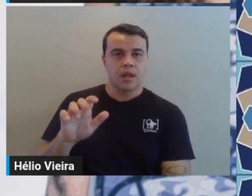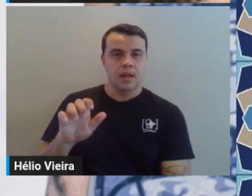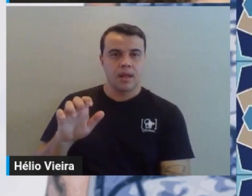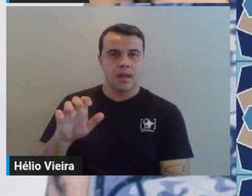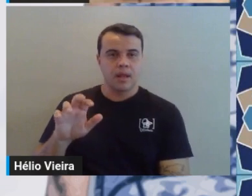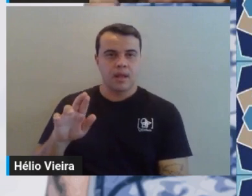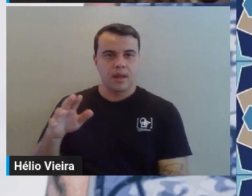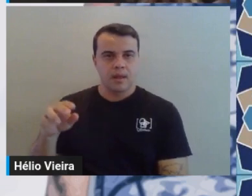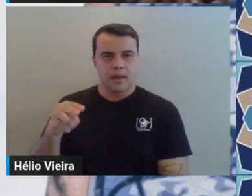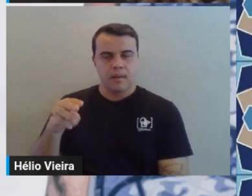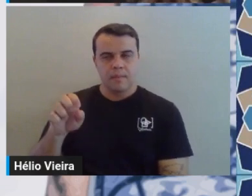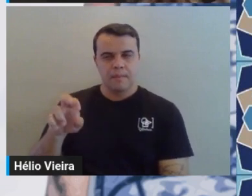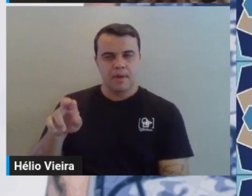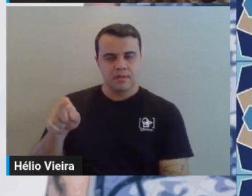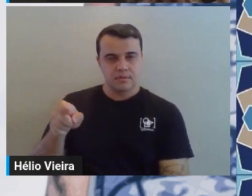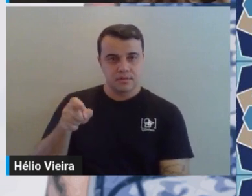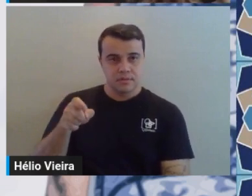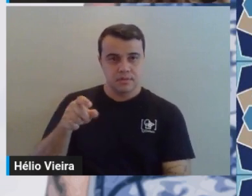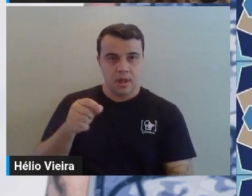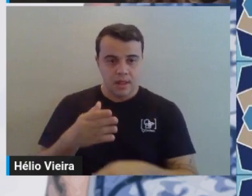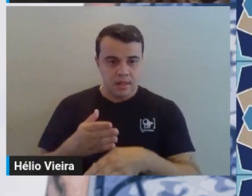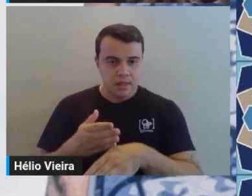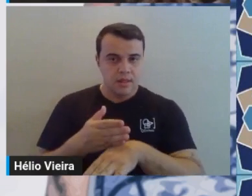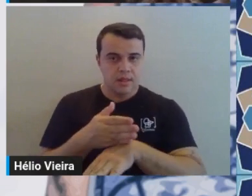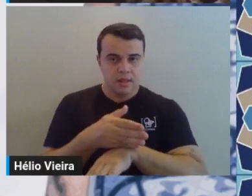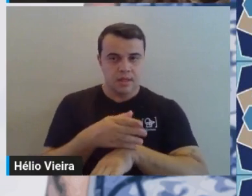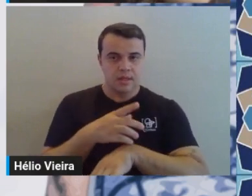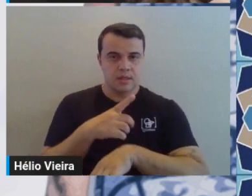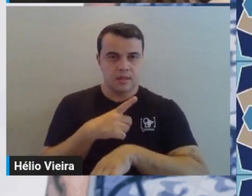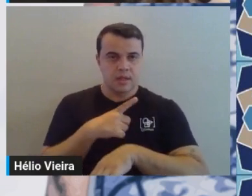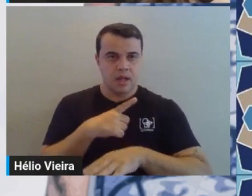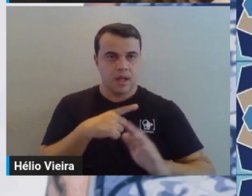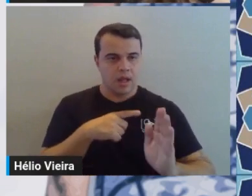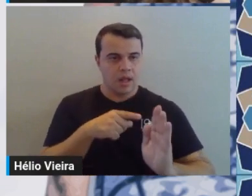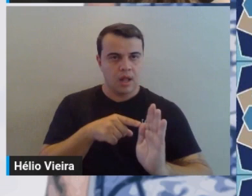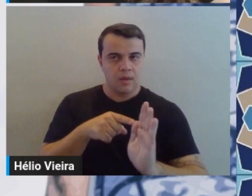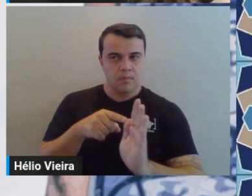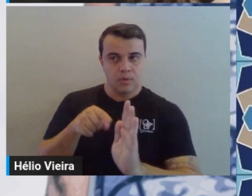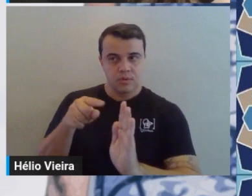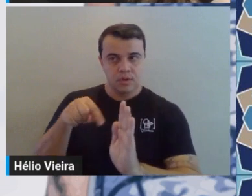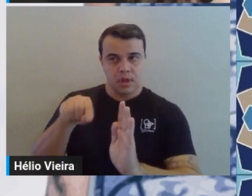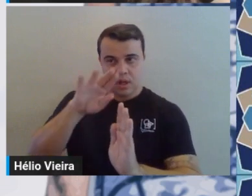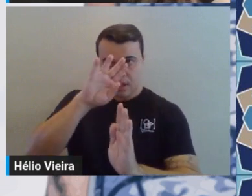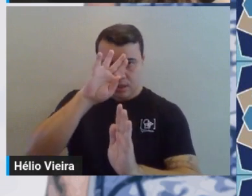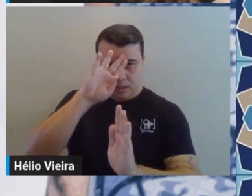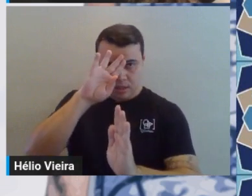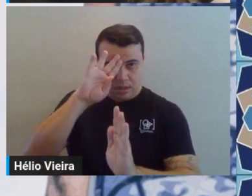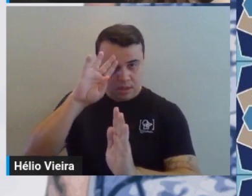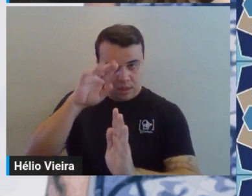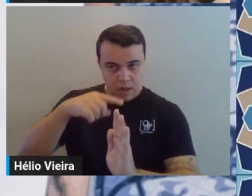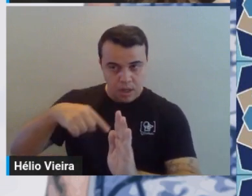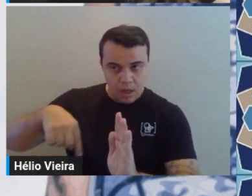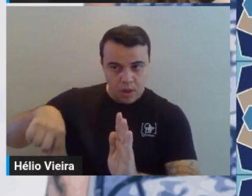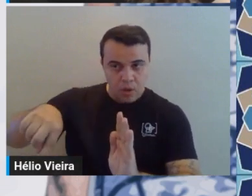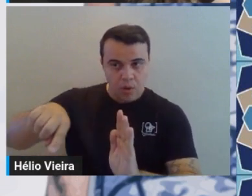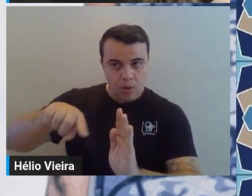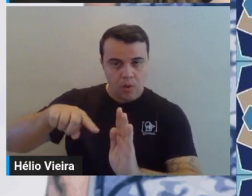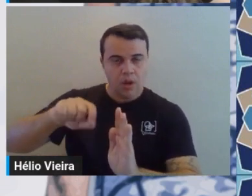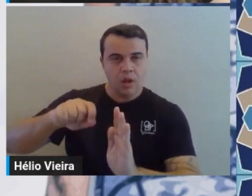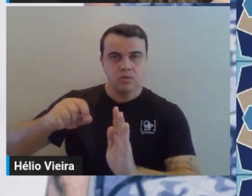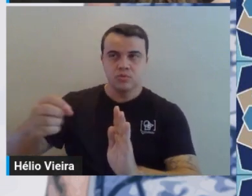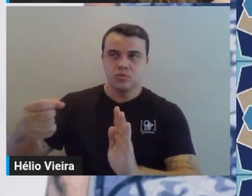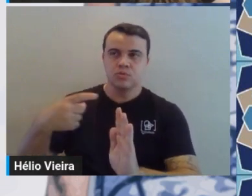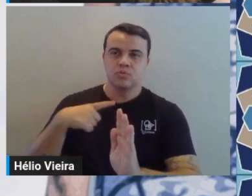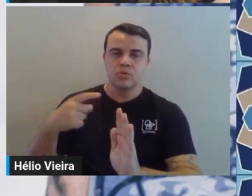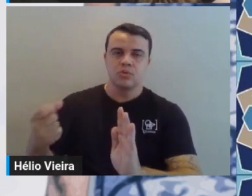da capela, né, ela está voltada para a lagoa, onde é o pôr do sol. Então, o